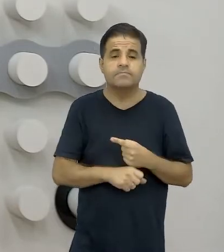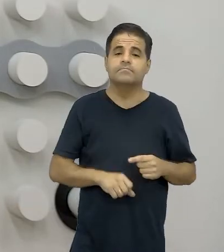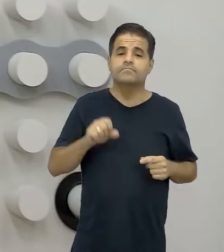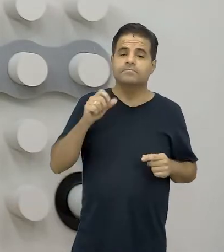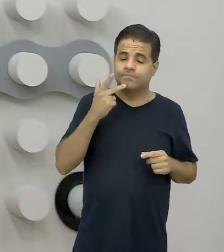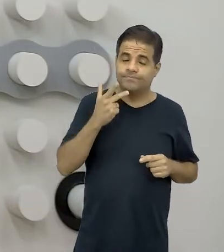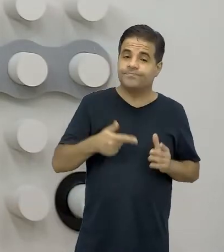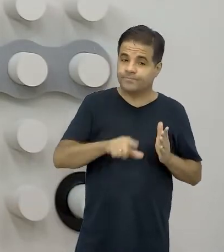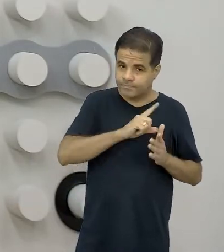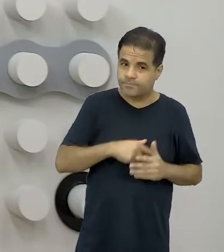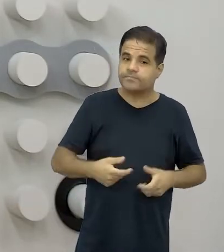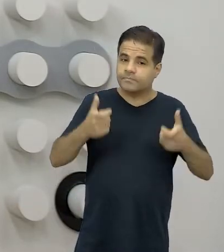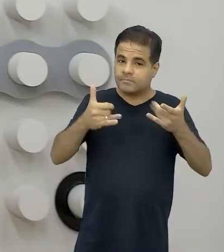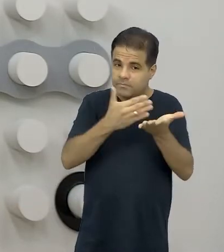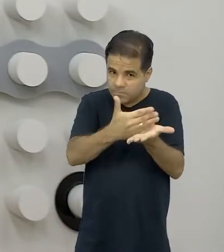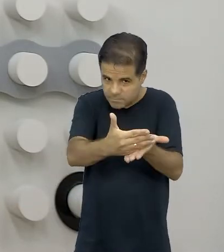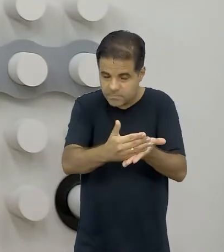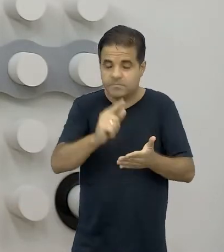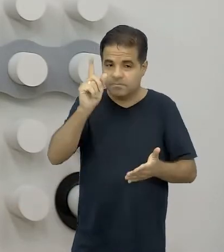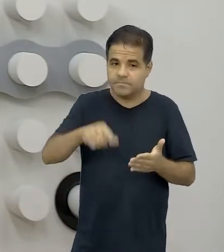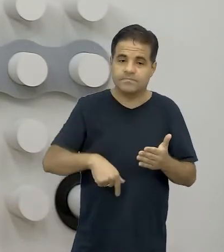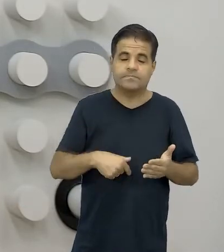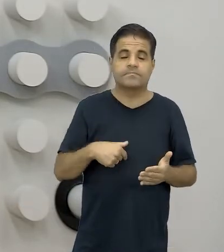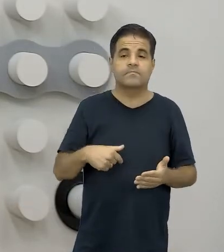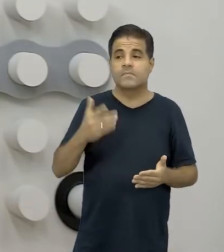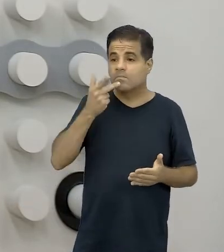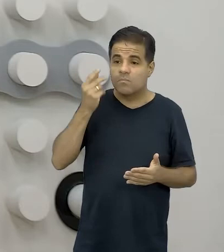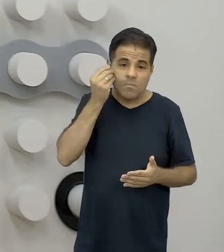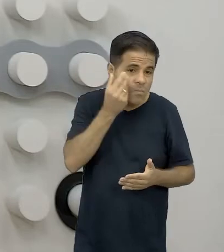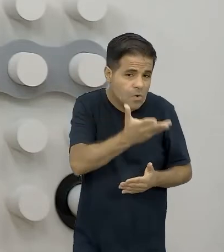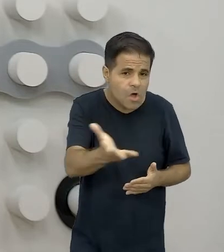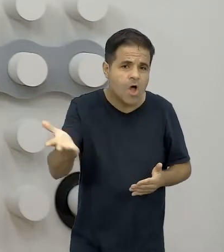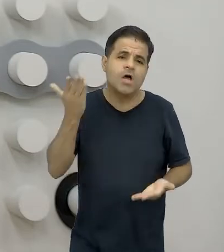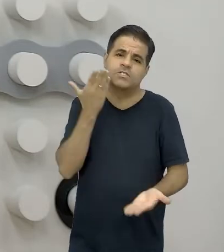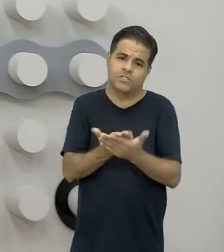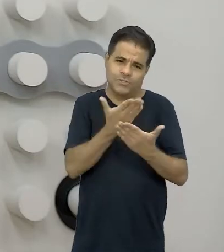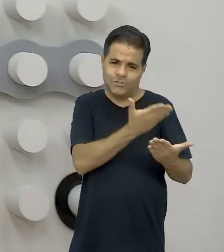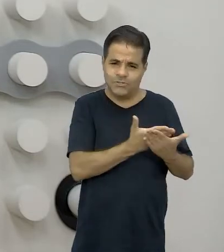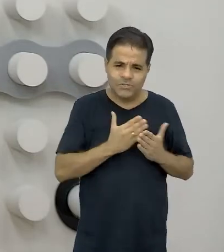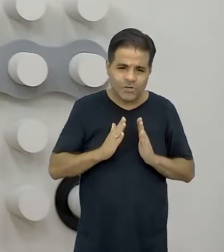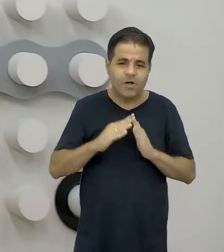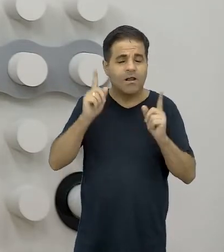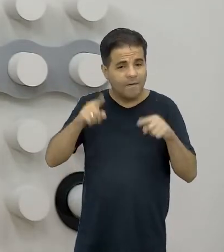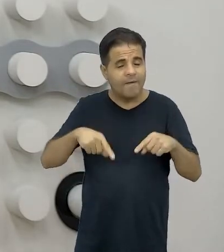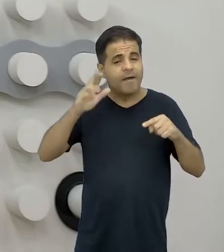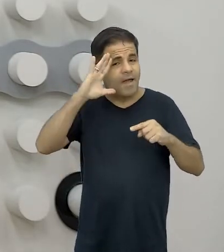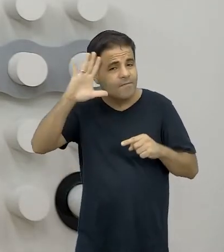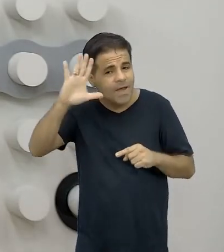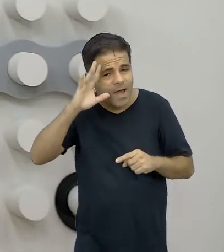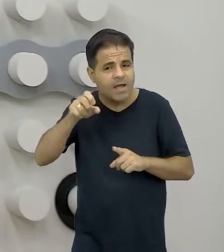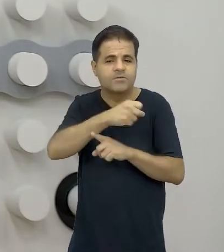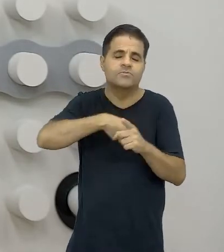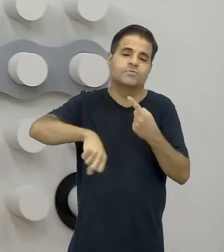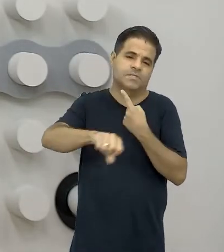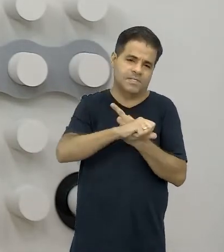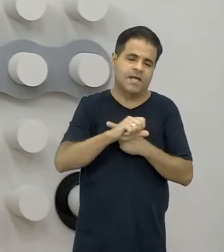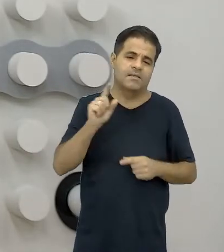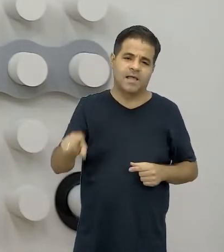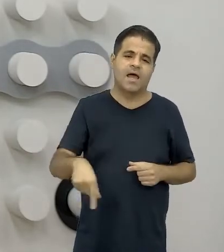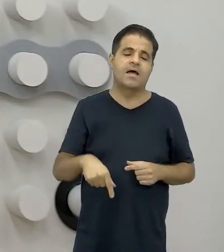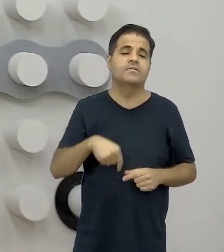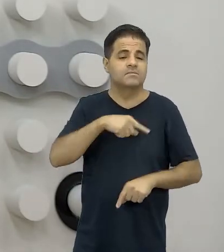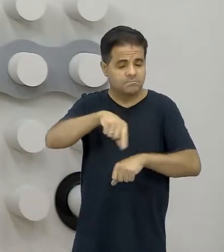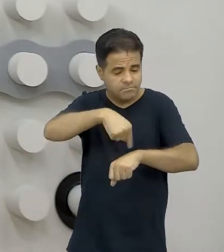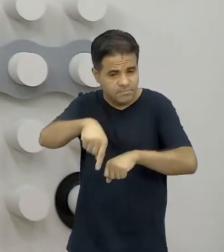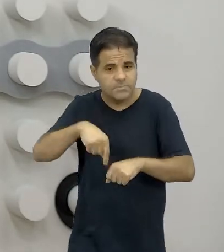ela, como eu falei no começo, ela é um certo reflexo, né? Aliás, a escola é um certo reflexo da sociedade. Então, as